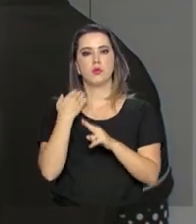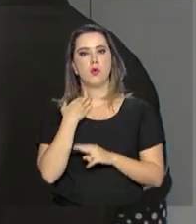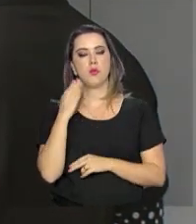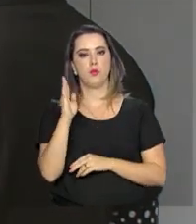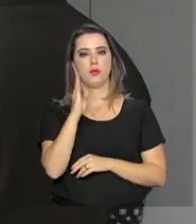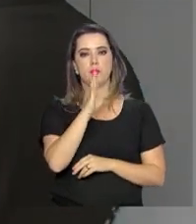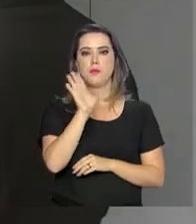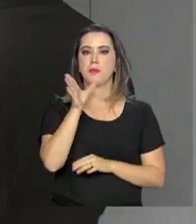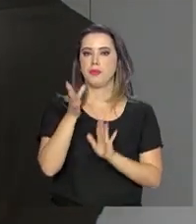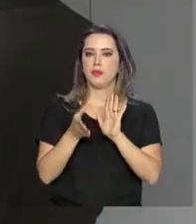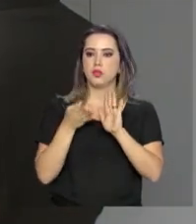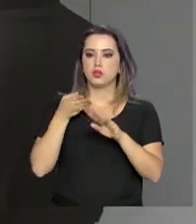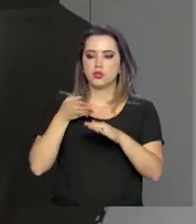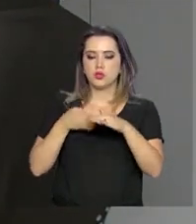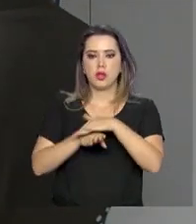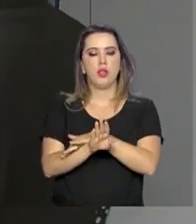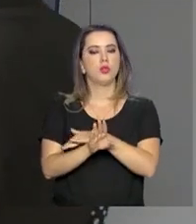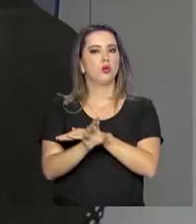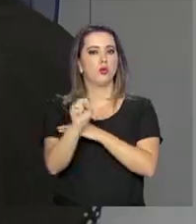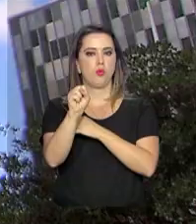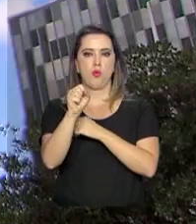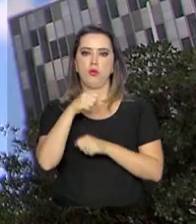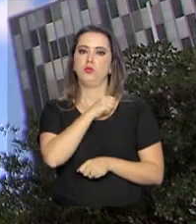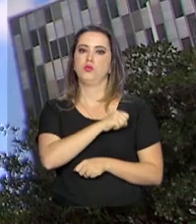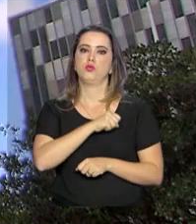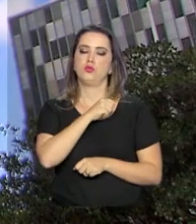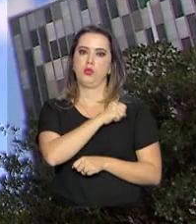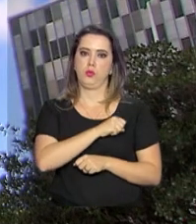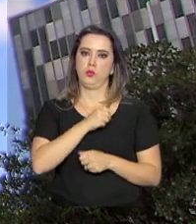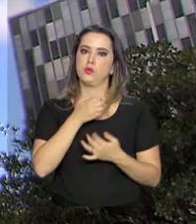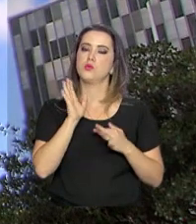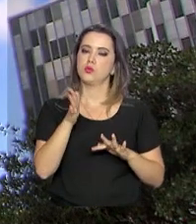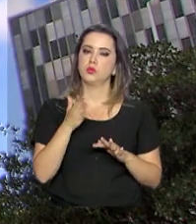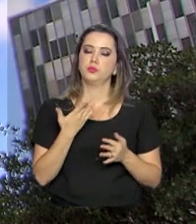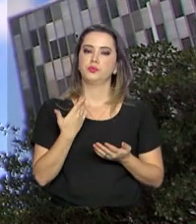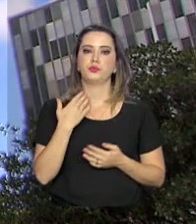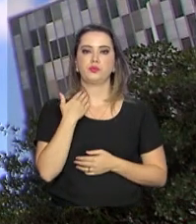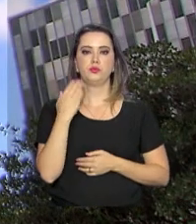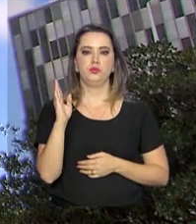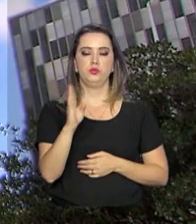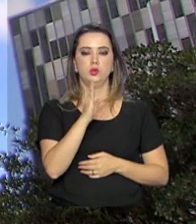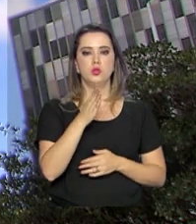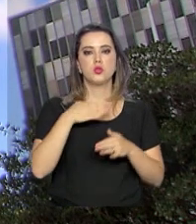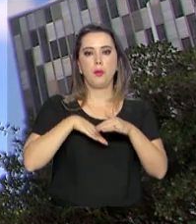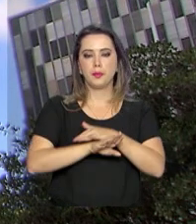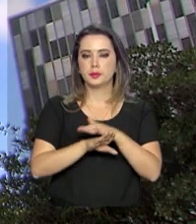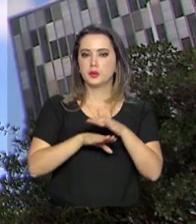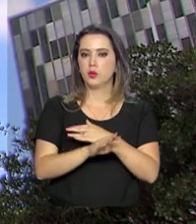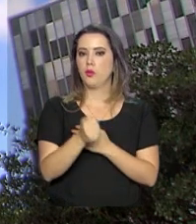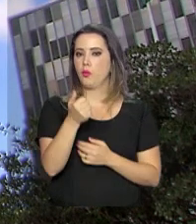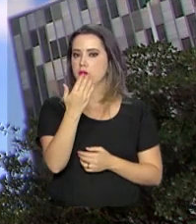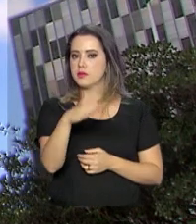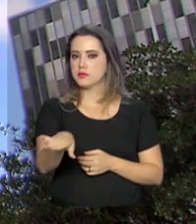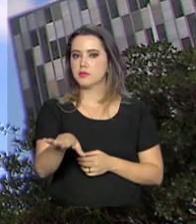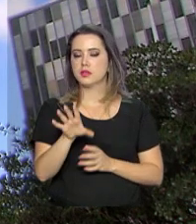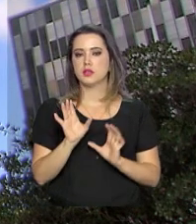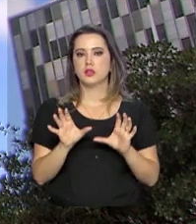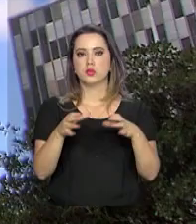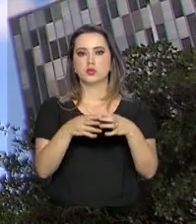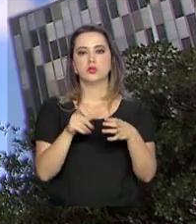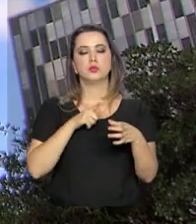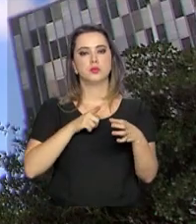dos cotistas a partir do dia 8 de agosto o banco do brasil já fez o depósito para quase metade dos